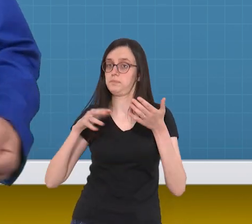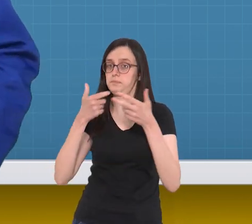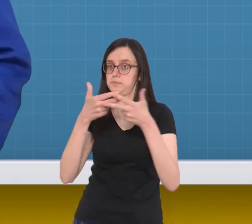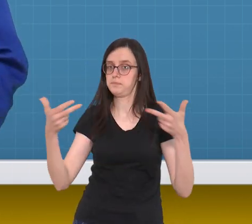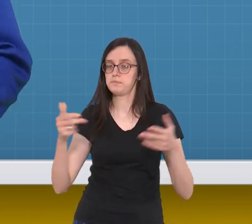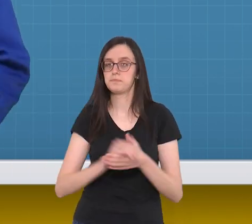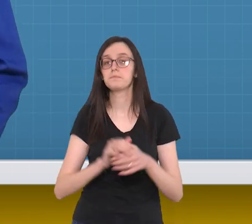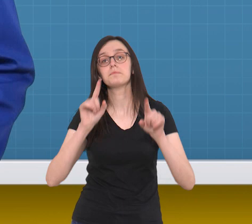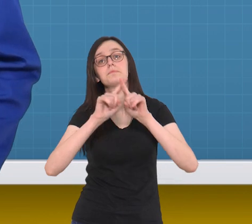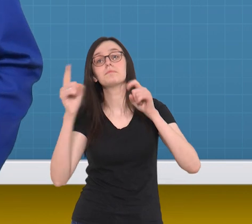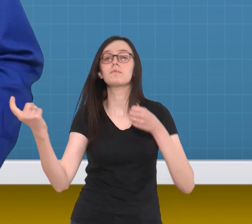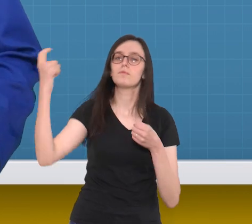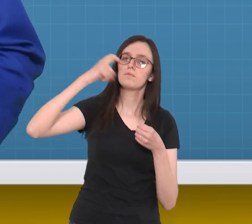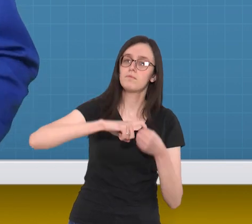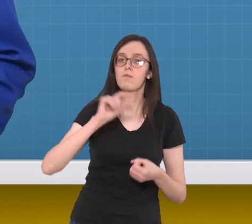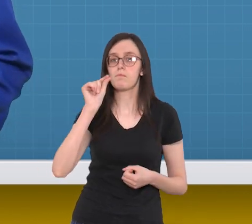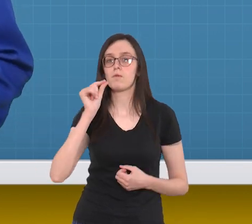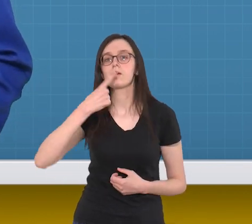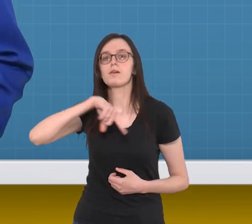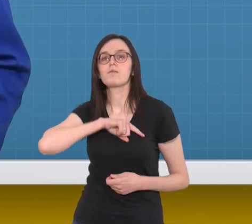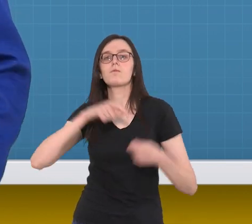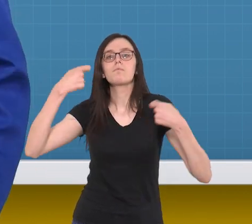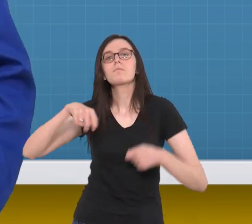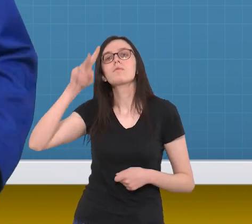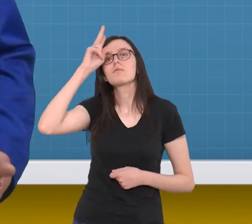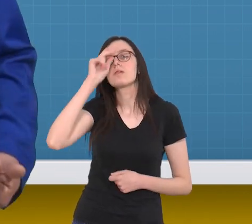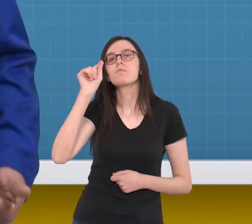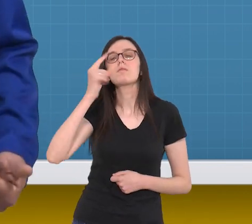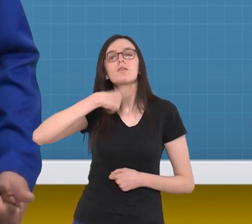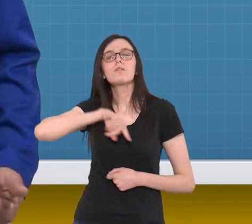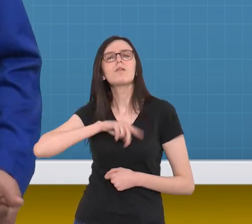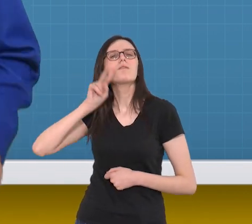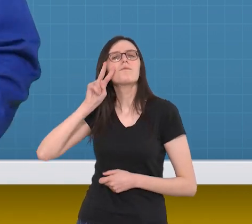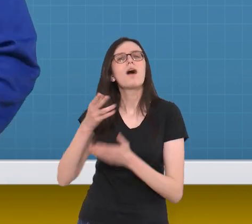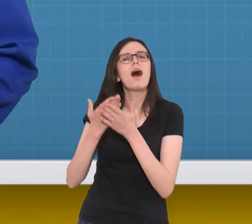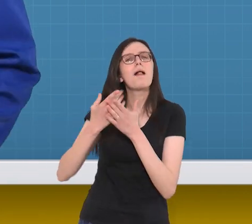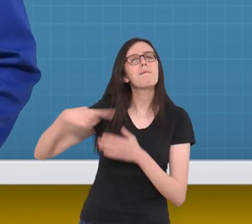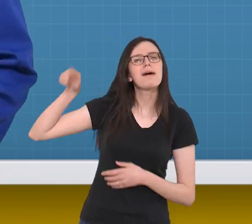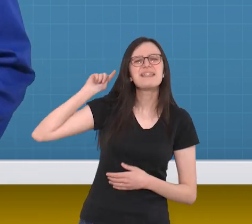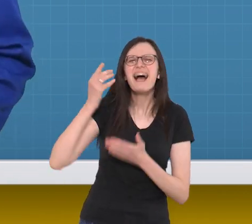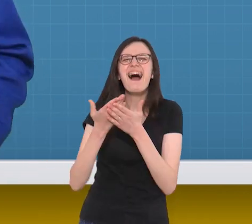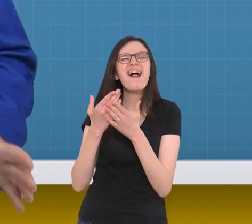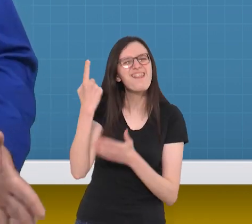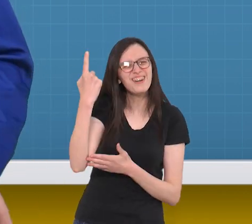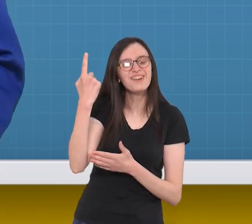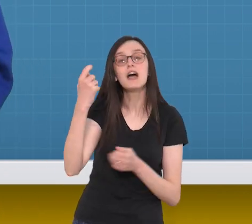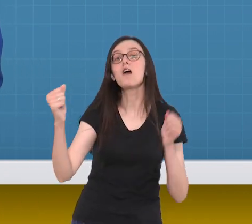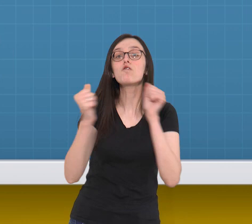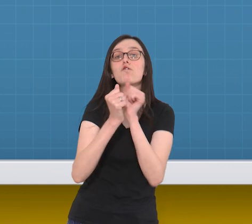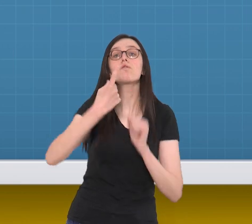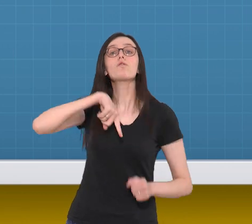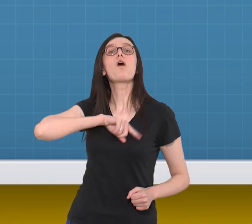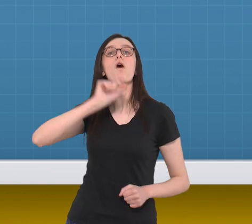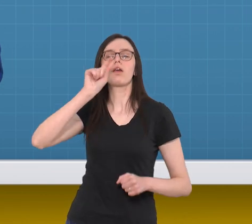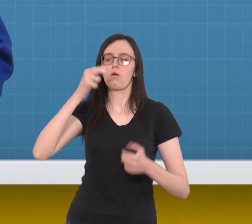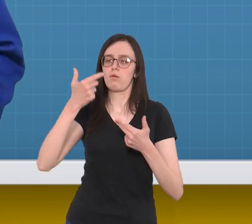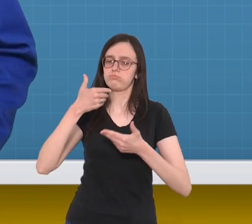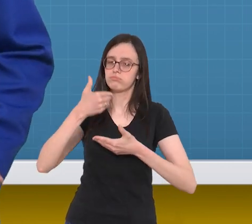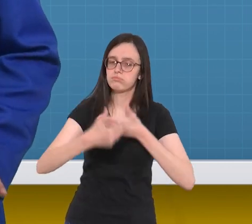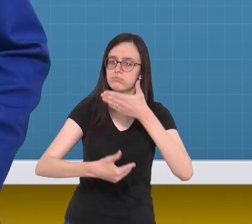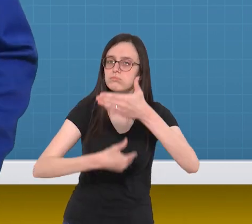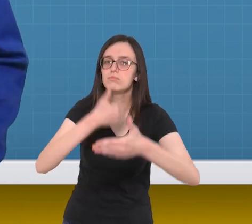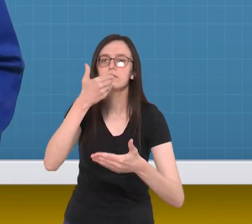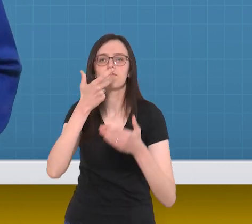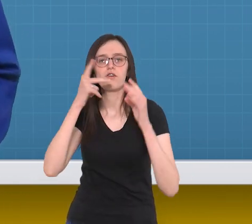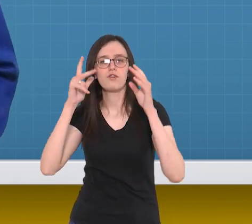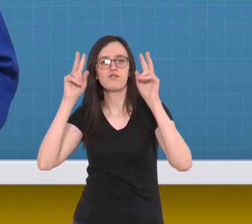problemas. Mas retomando um pouquinho, a gente precisa relembrar o que nós vimos na aula passada, na aula 1. Juntos nós fizemos uma caminhada no